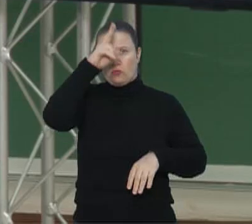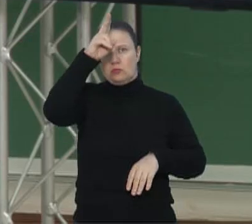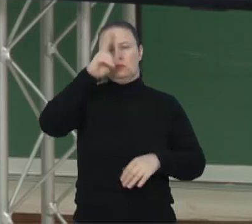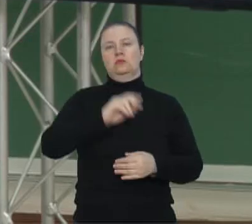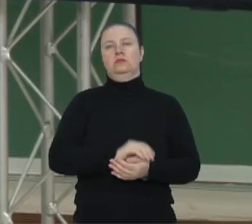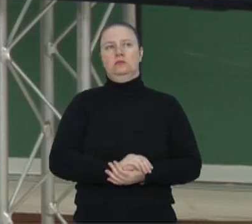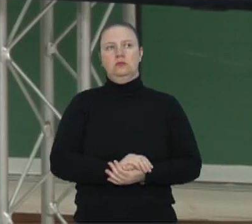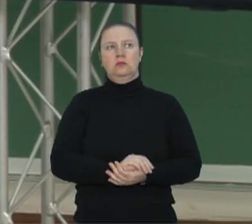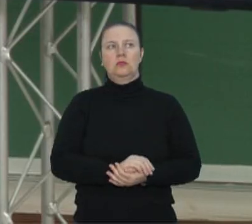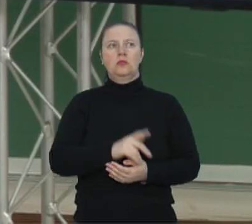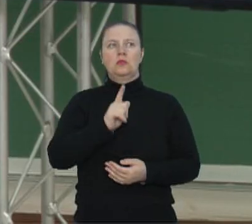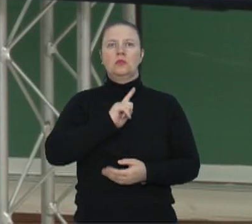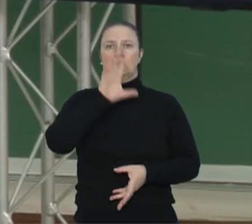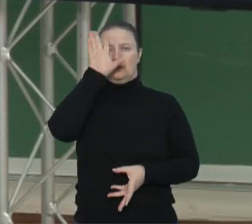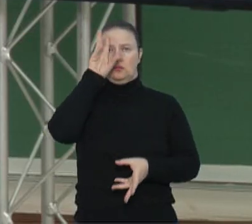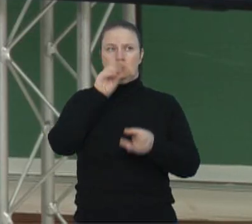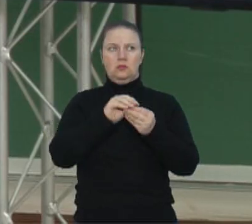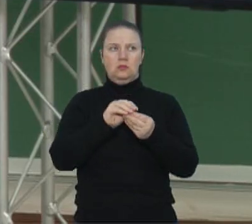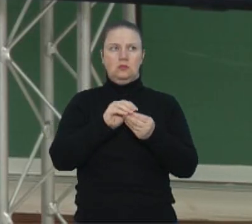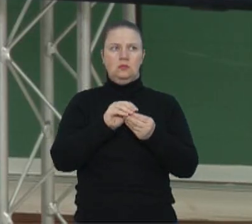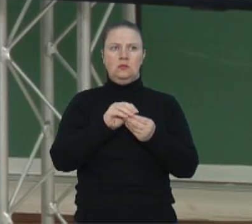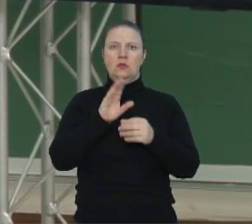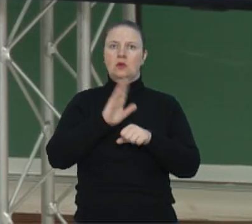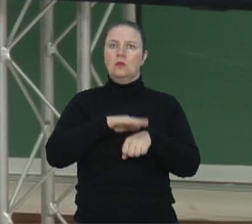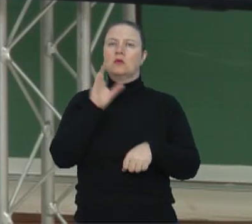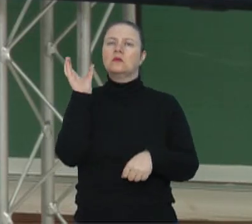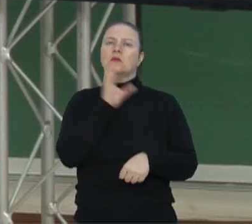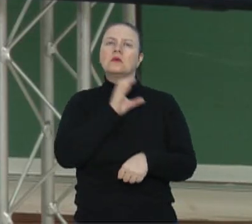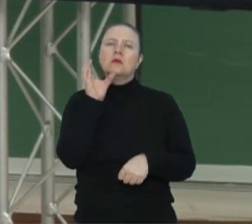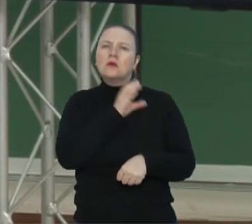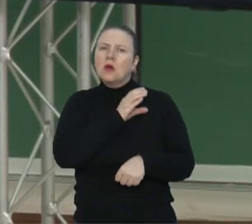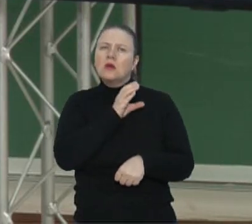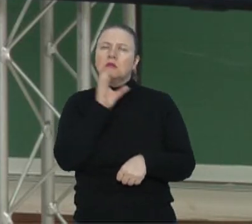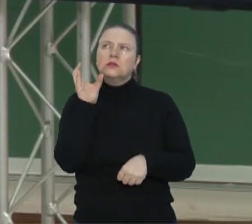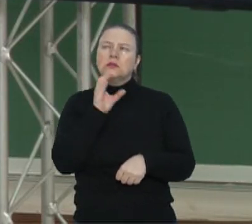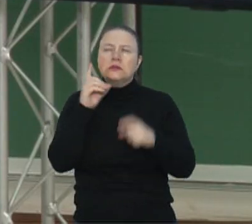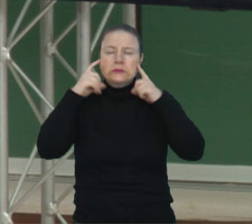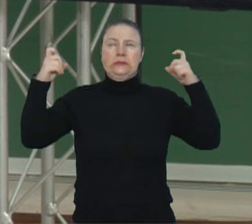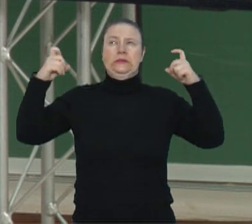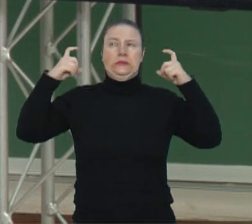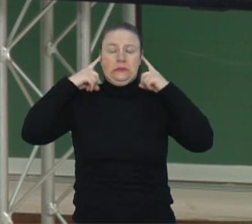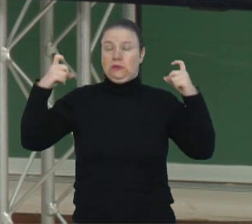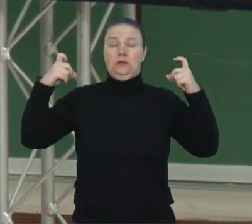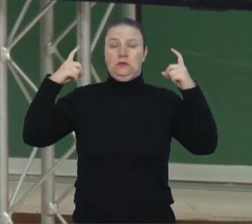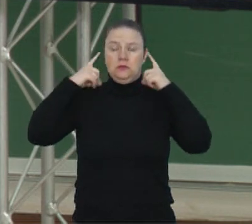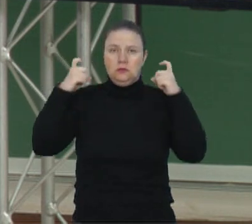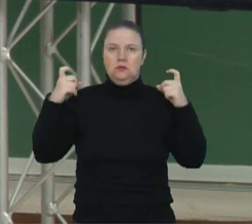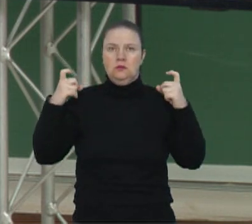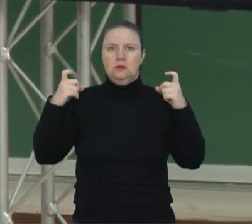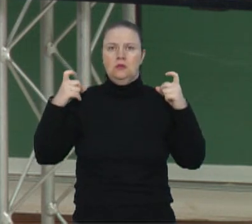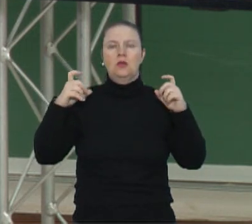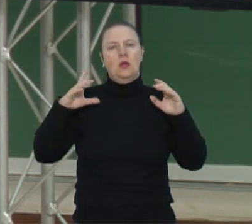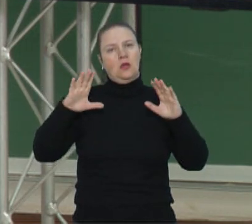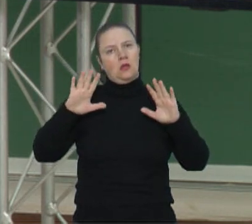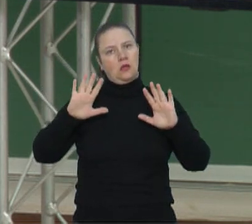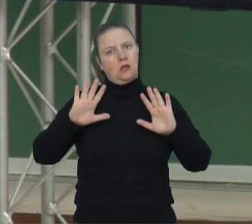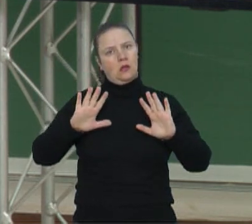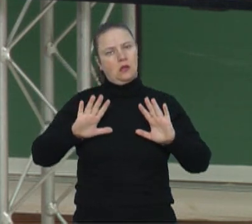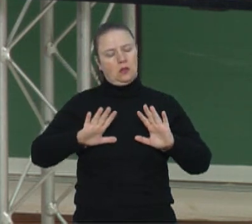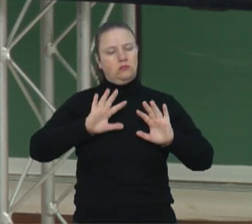assim. Isso aí tem uma frequência mais rápida, uma frequência mais alta. Já uma frequência mais